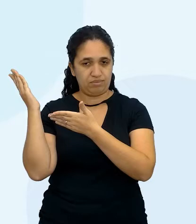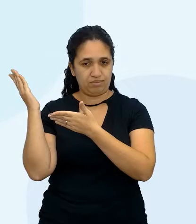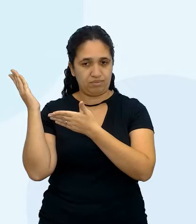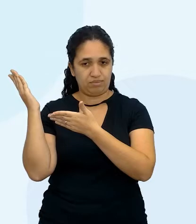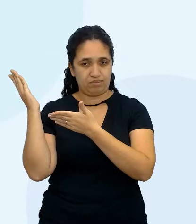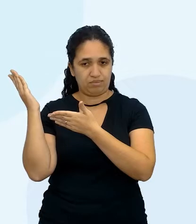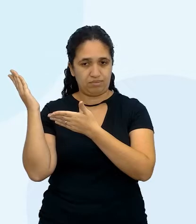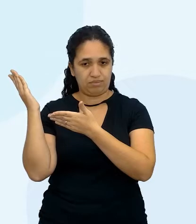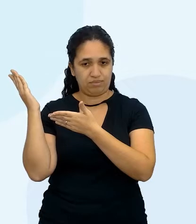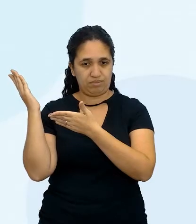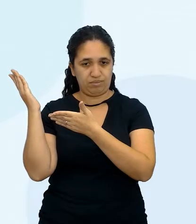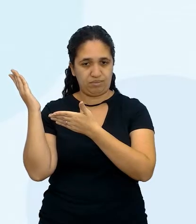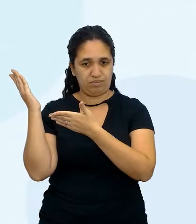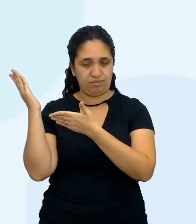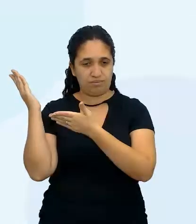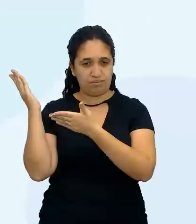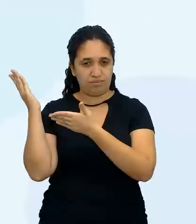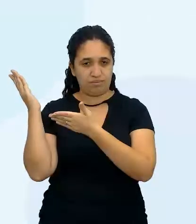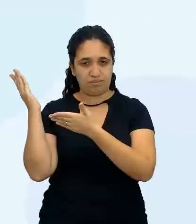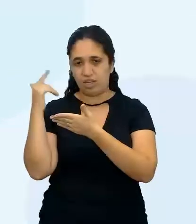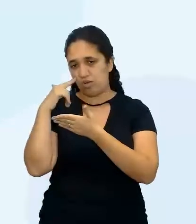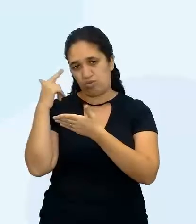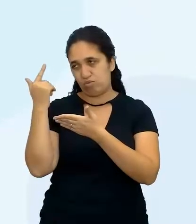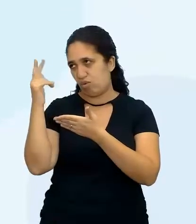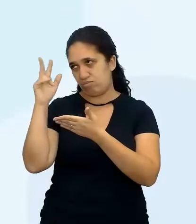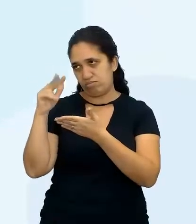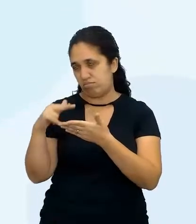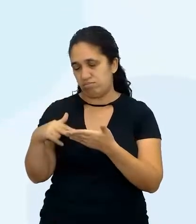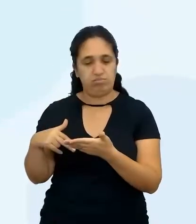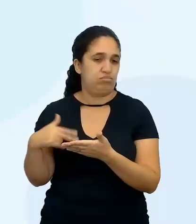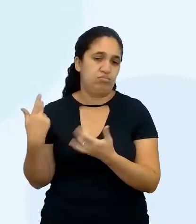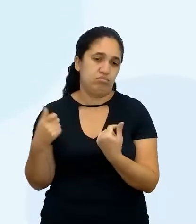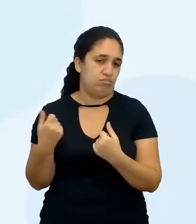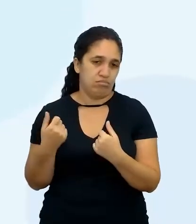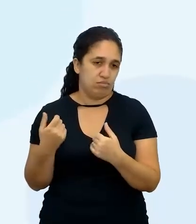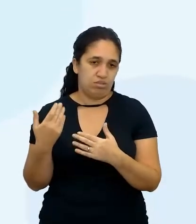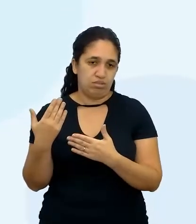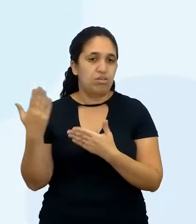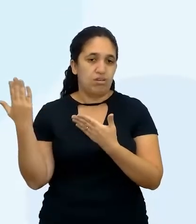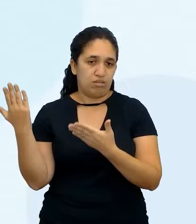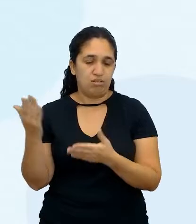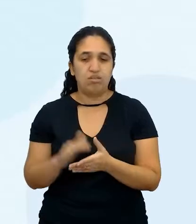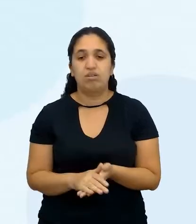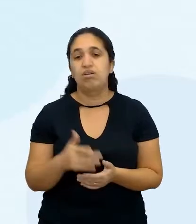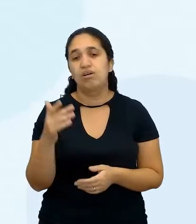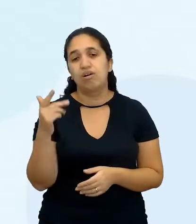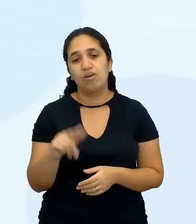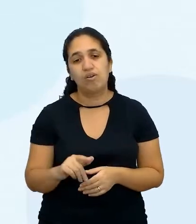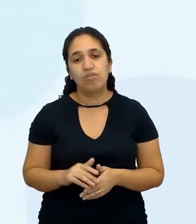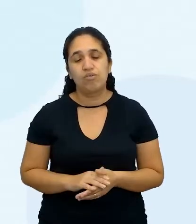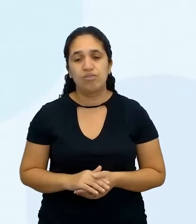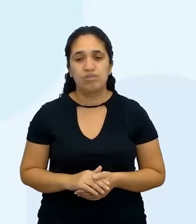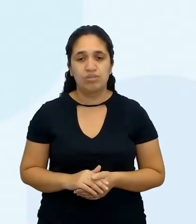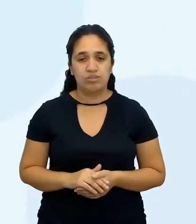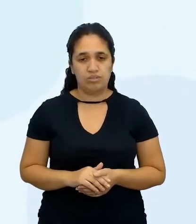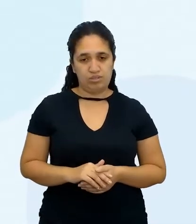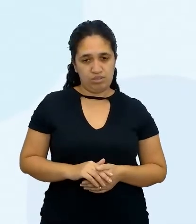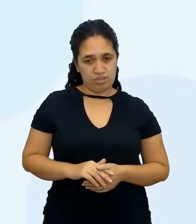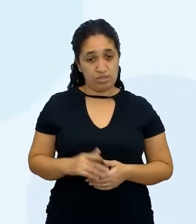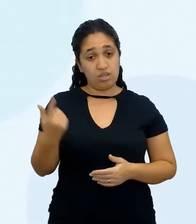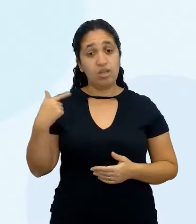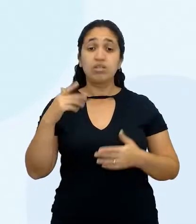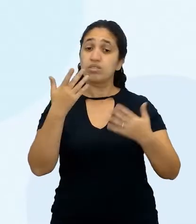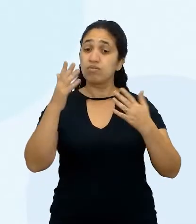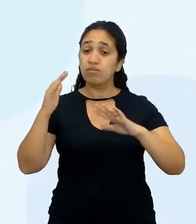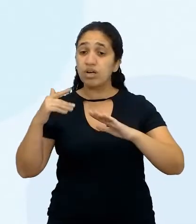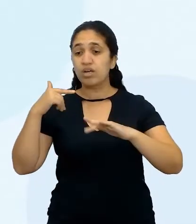nessa tela que vocês estão vendo. Eu não vou me demorar nelas para a gente ter tempo, mais uma vez, de falar desse fenômeno